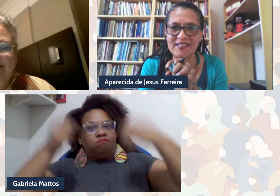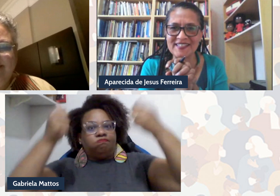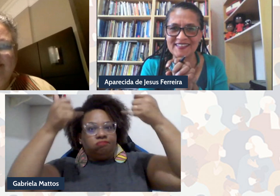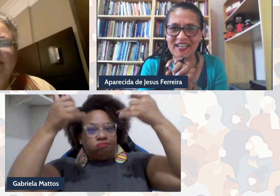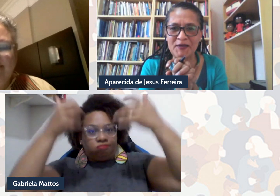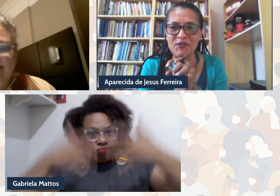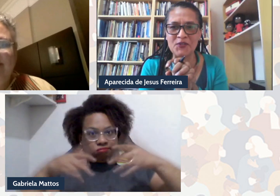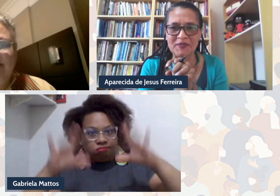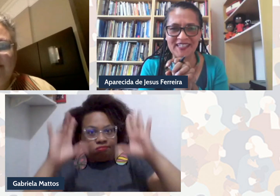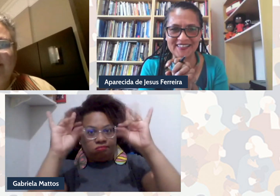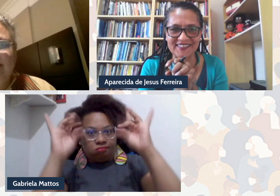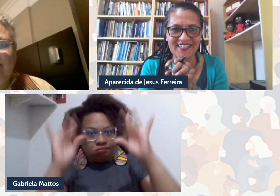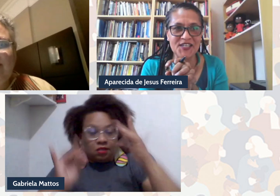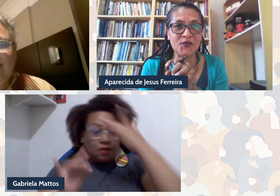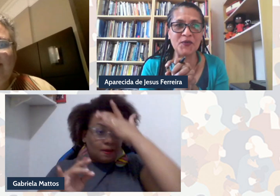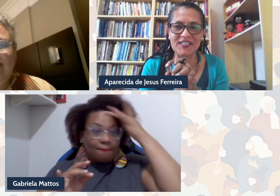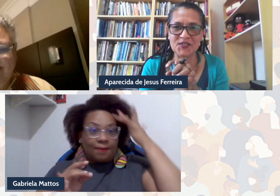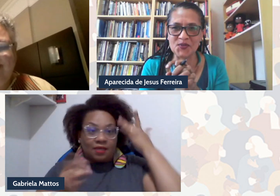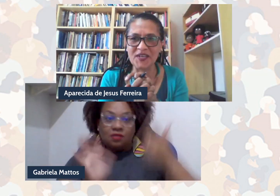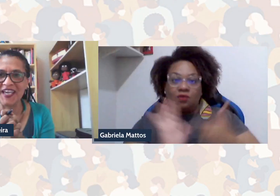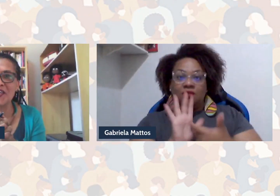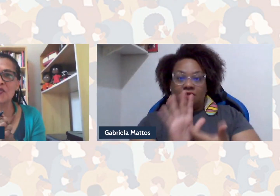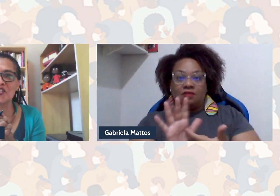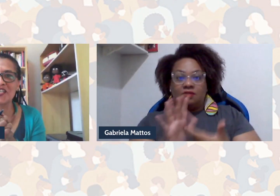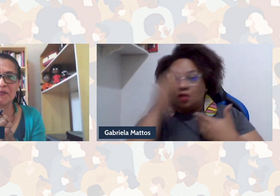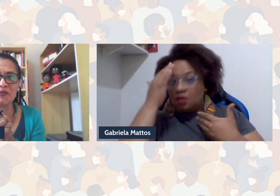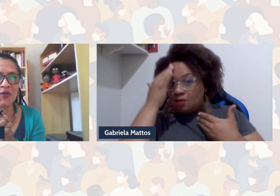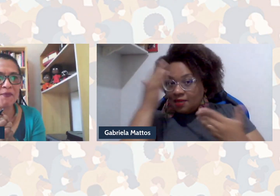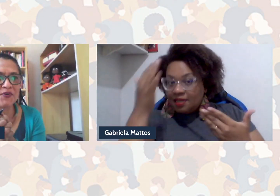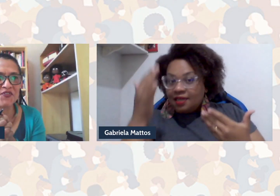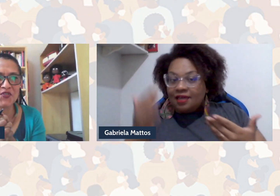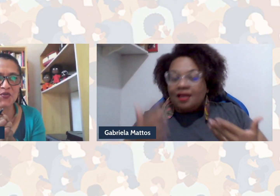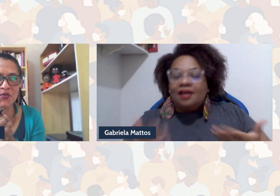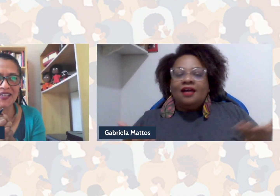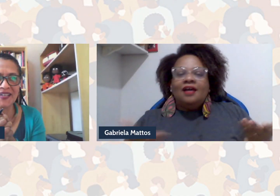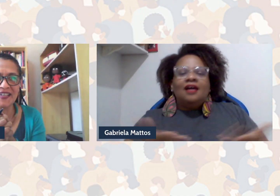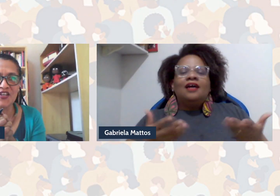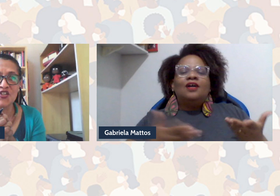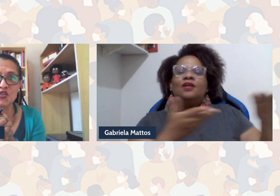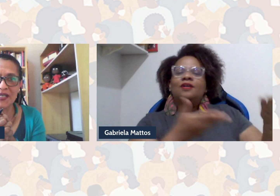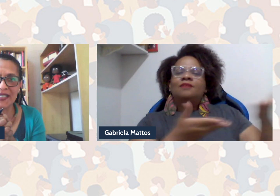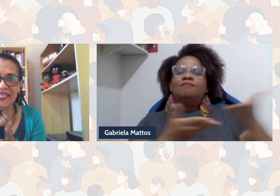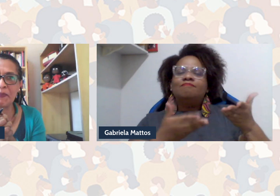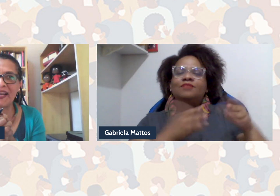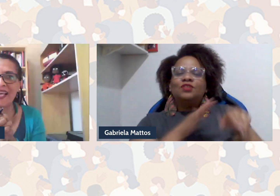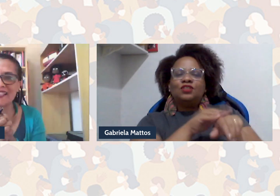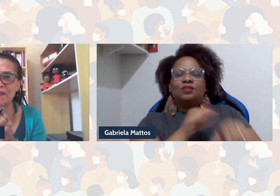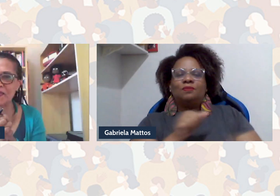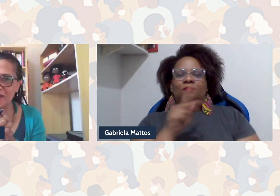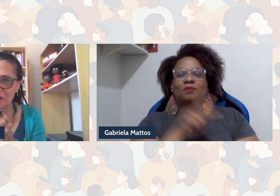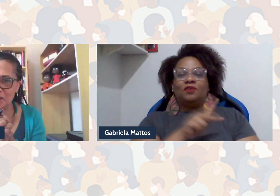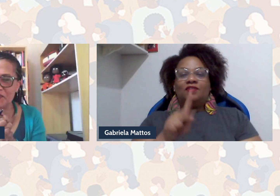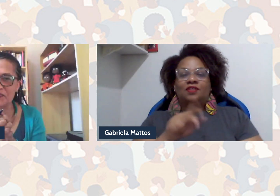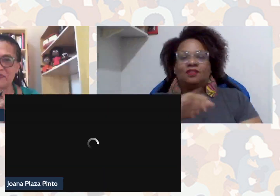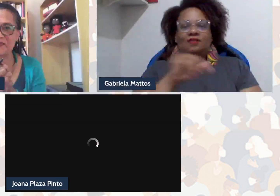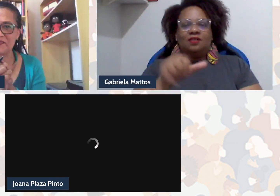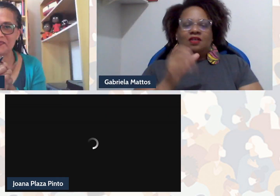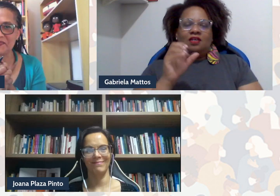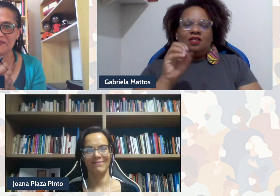que vão apresentar. Muito obrigada. E com isso, eu chamo a professora Joana Plaza